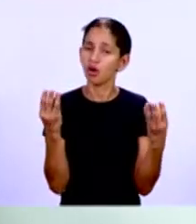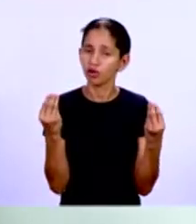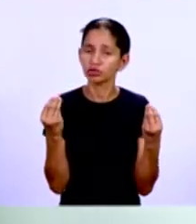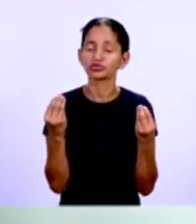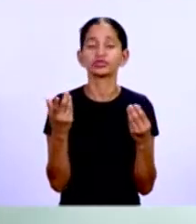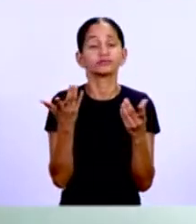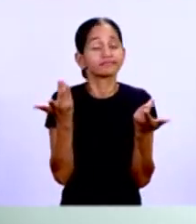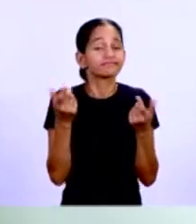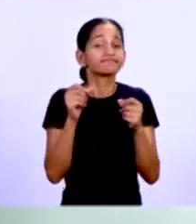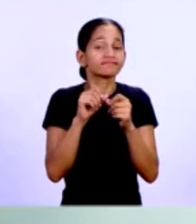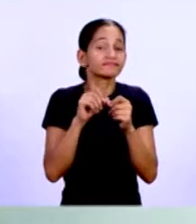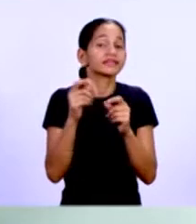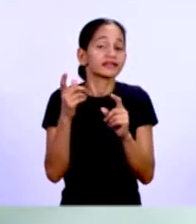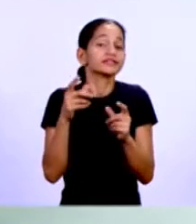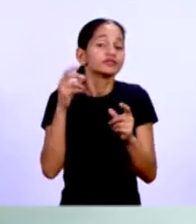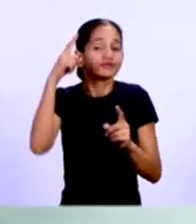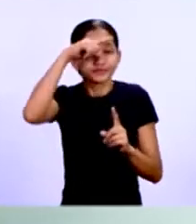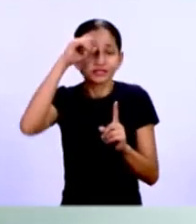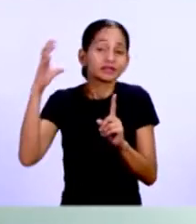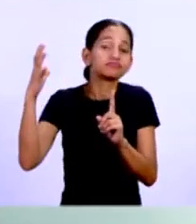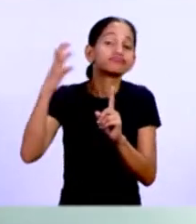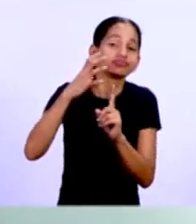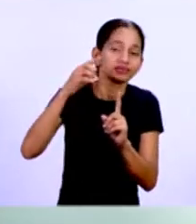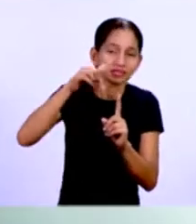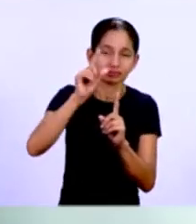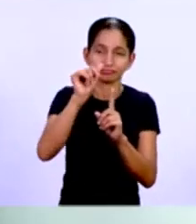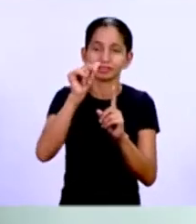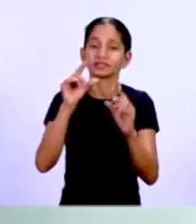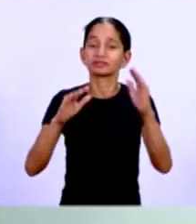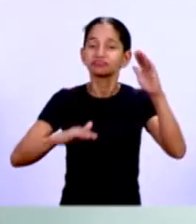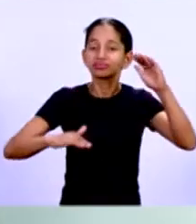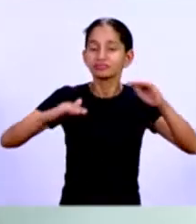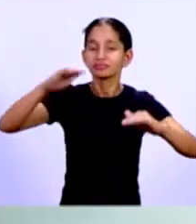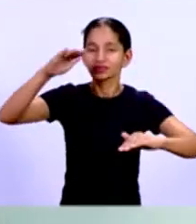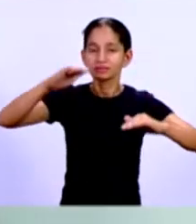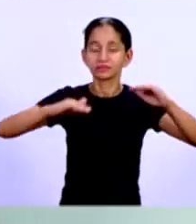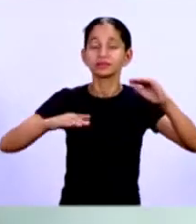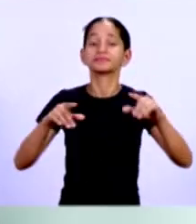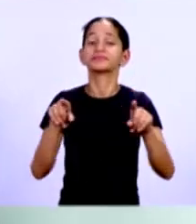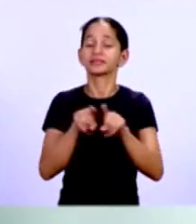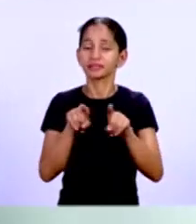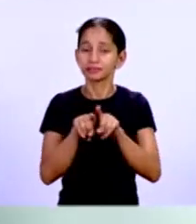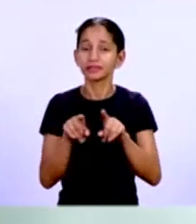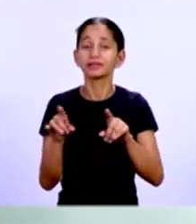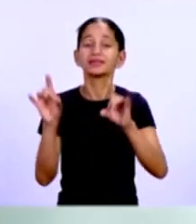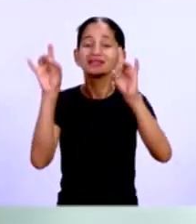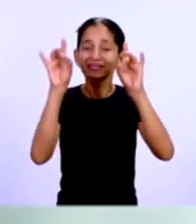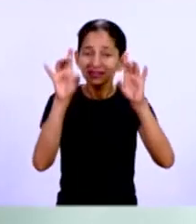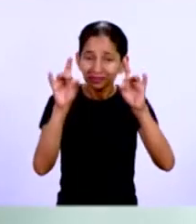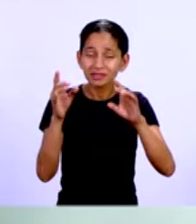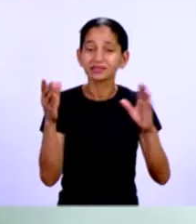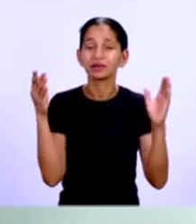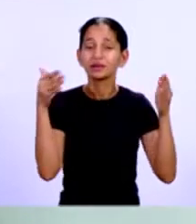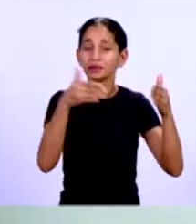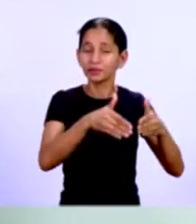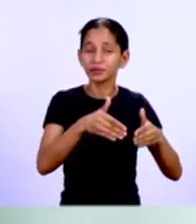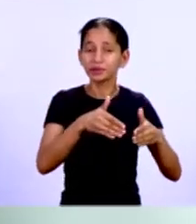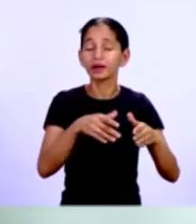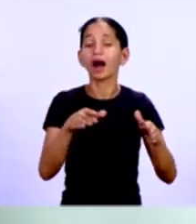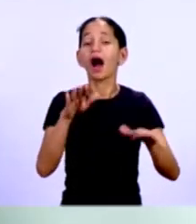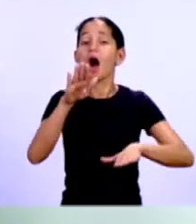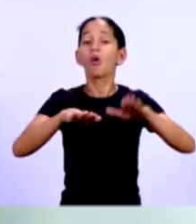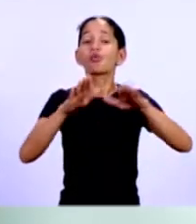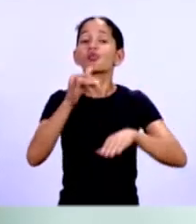preço aqui no nosso mercado, aqui em Rondônia mesmo. Além disso, especificamente por causa da pecuária, a gente tem riscos inerentes